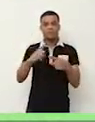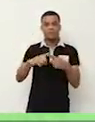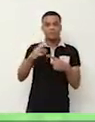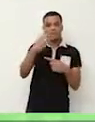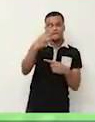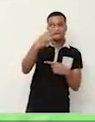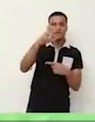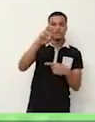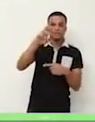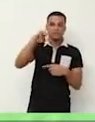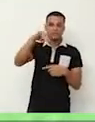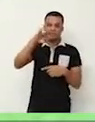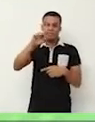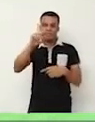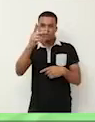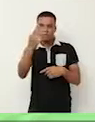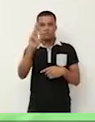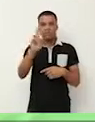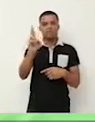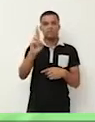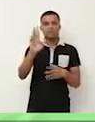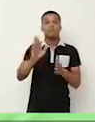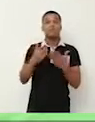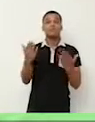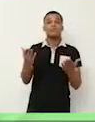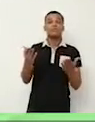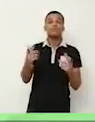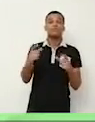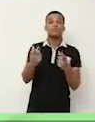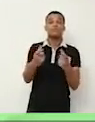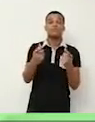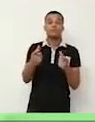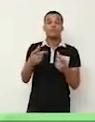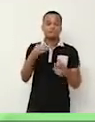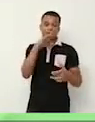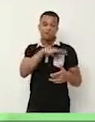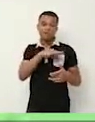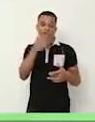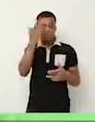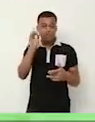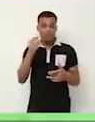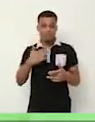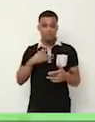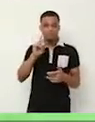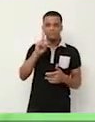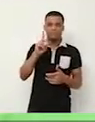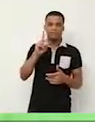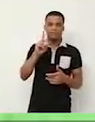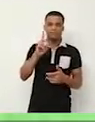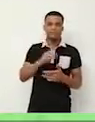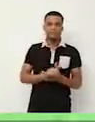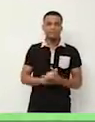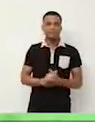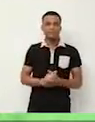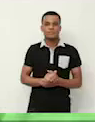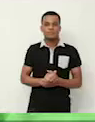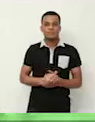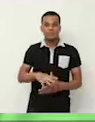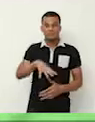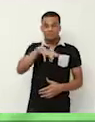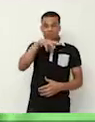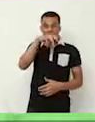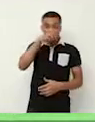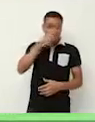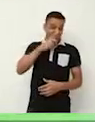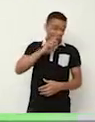os 35 milhões? Cadê? Isso. Cadê? Cadê? Tá no bolso de quem? No meu que não tá. E o mau